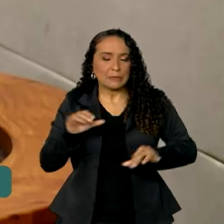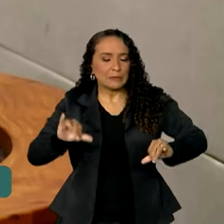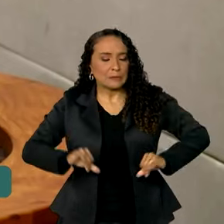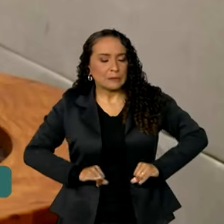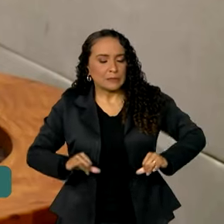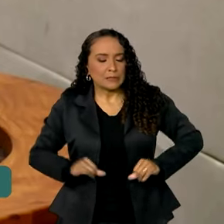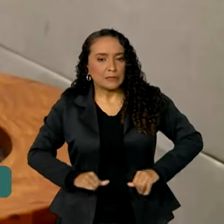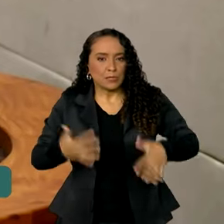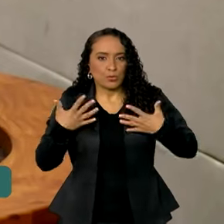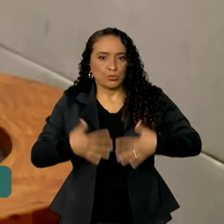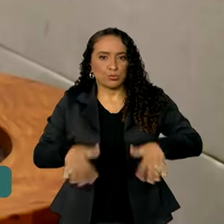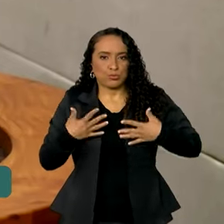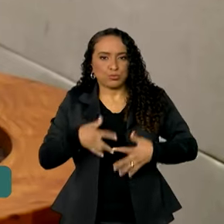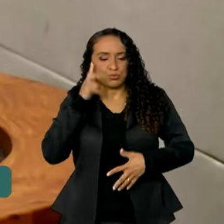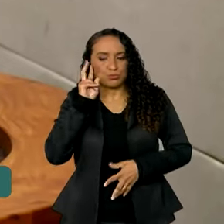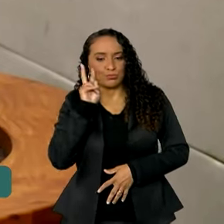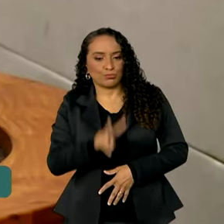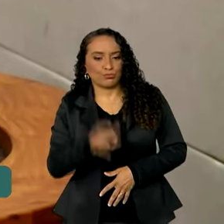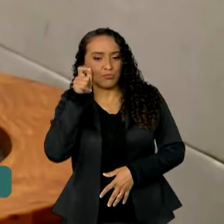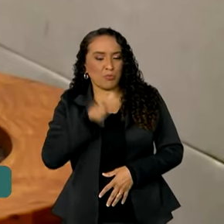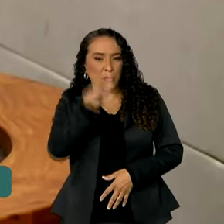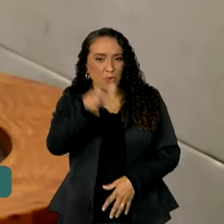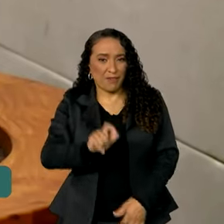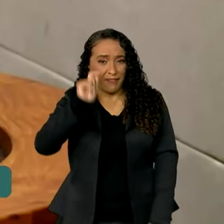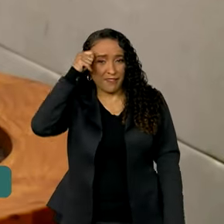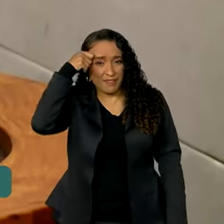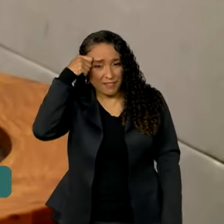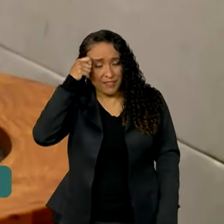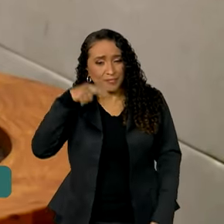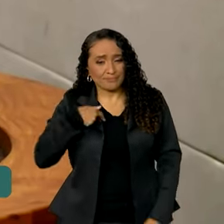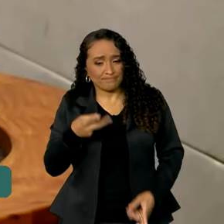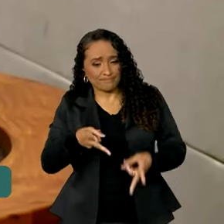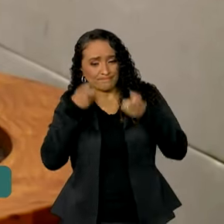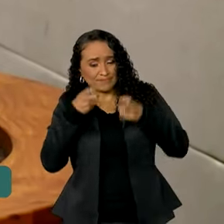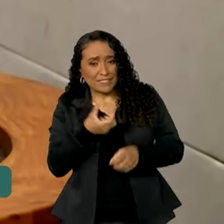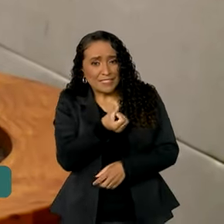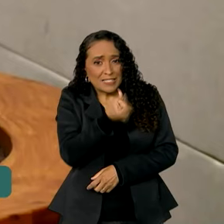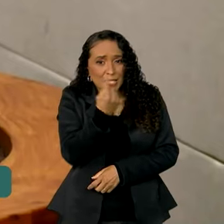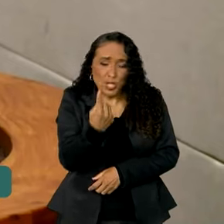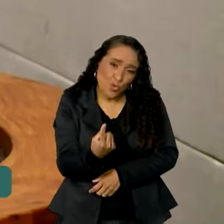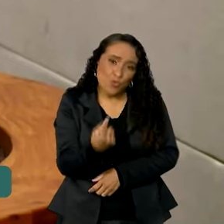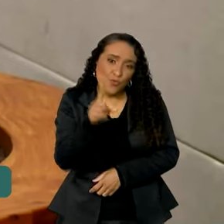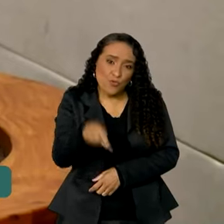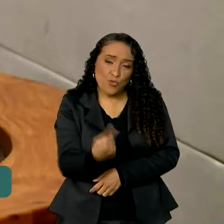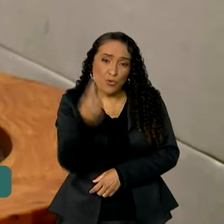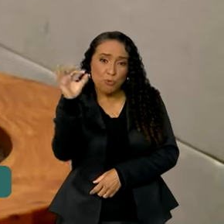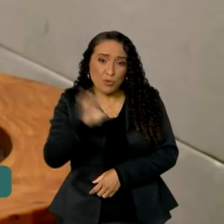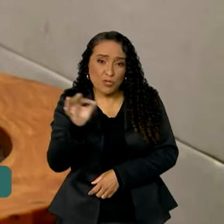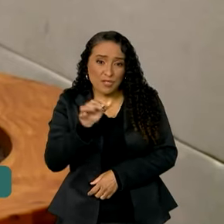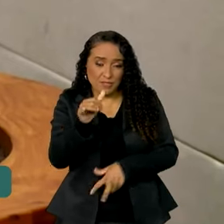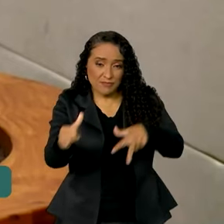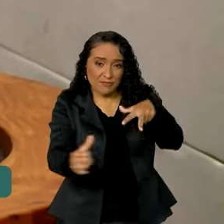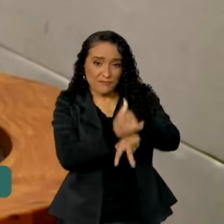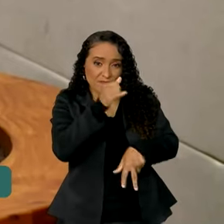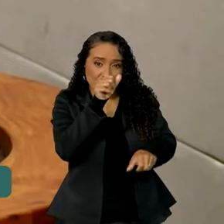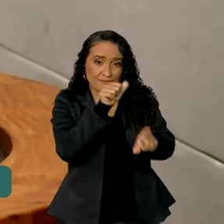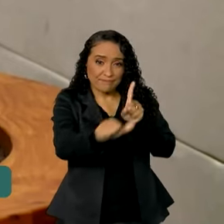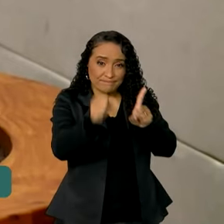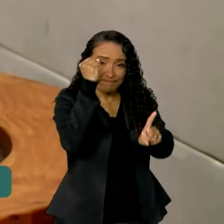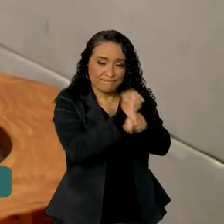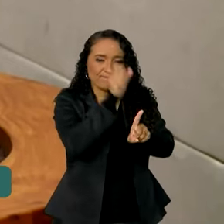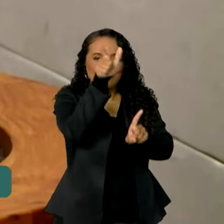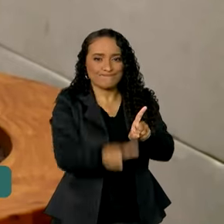grande. Quando a gente olha para as mulheres negras, né, a gente vê que 61% 71,1% das vítimas de feminicídio são